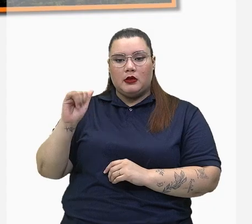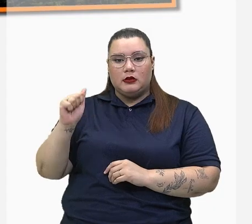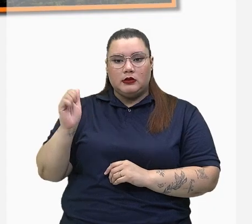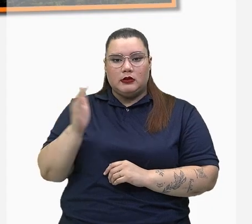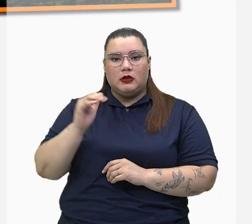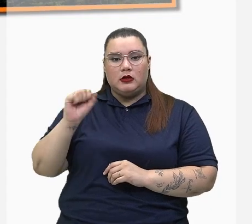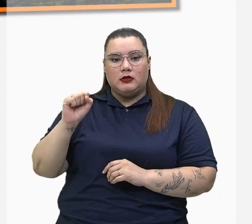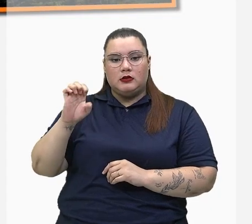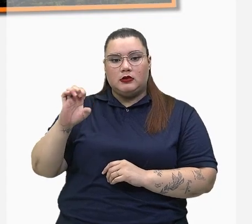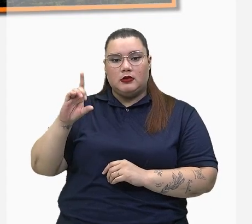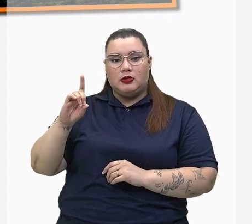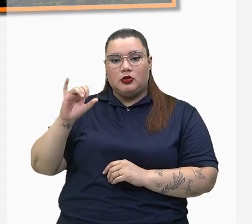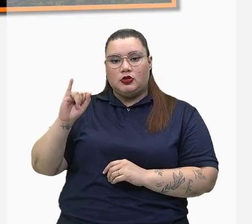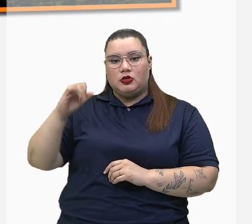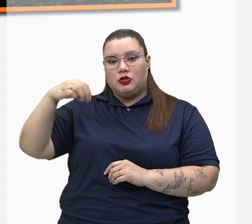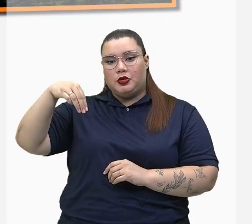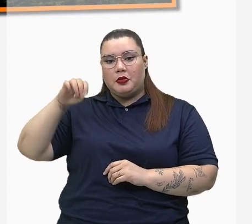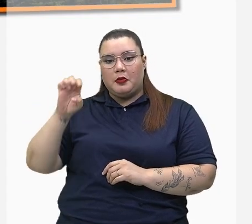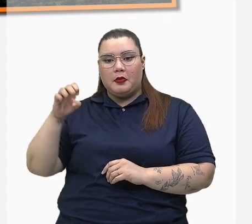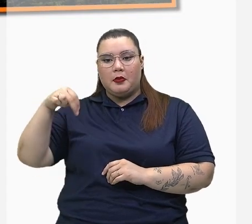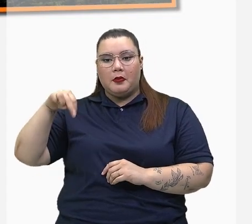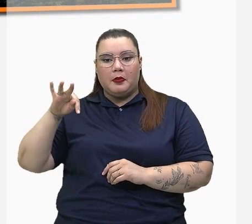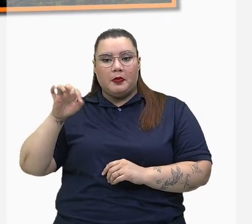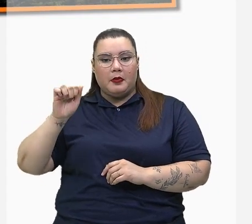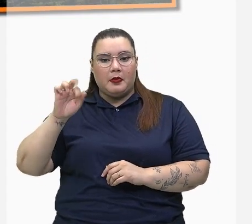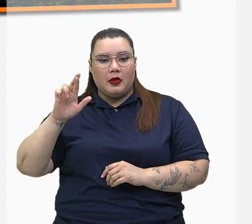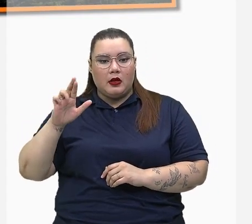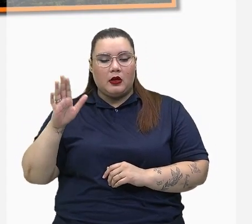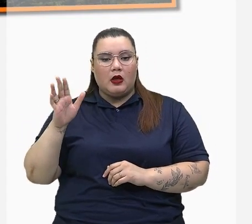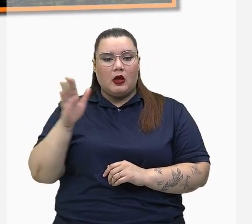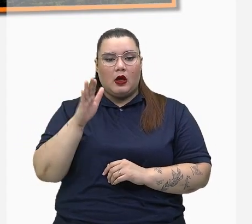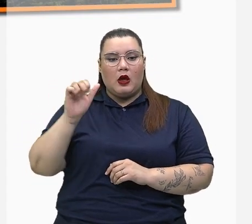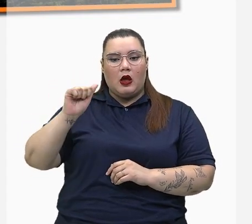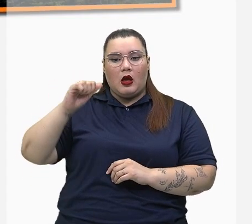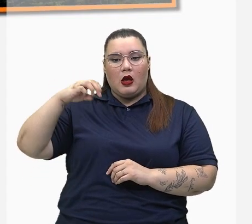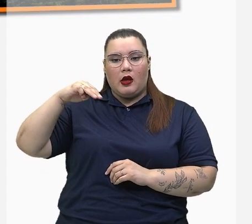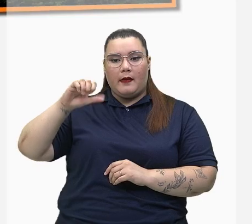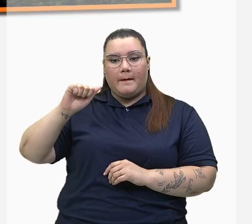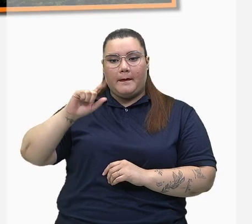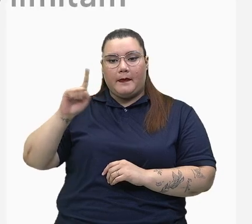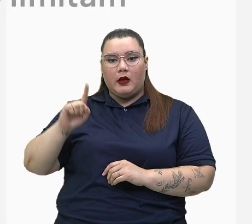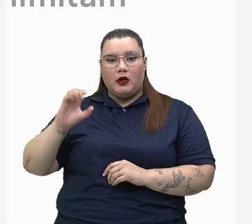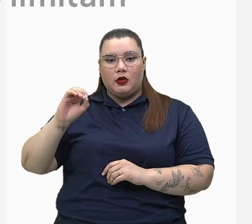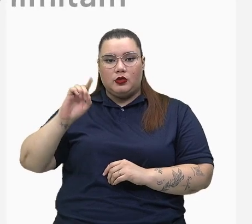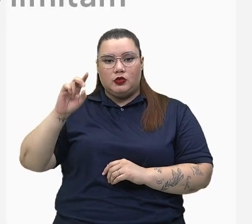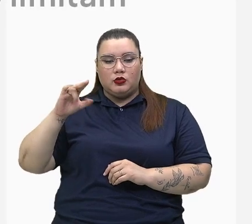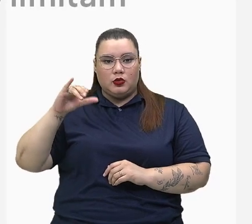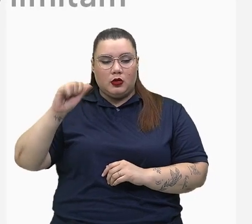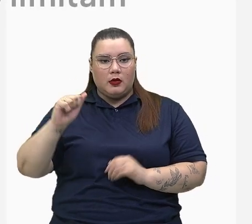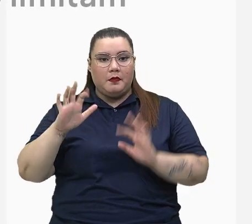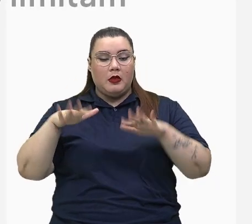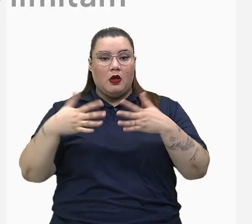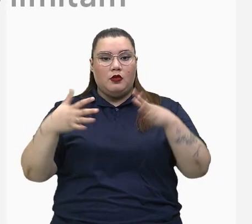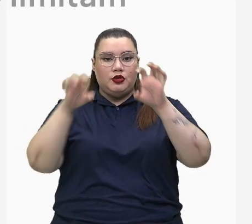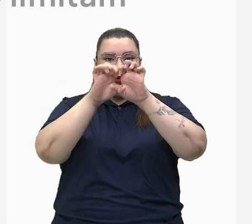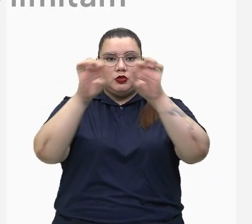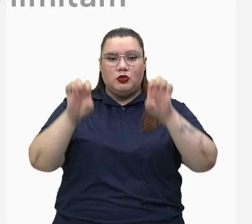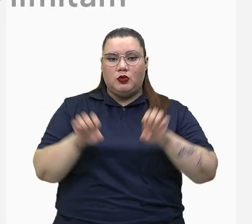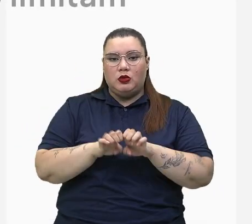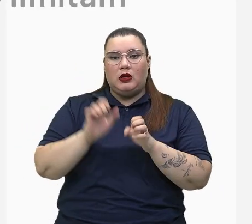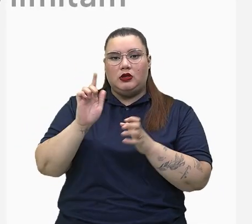amazônica. A gente vai verificar que a estrutura geológica da nossa região